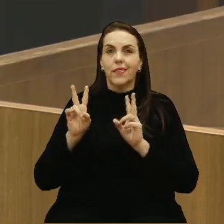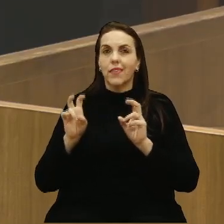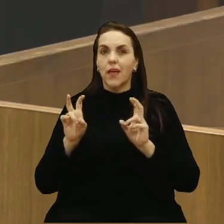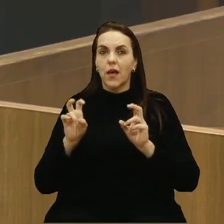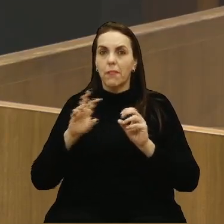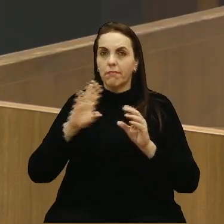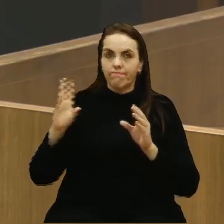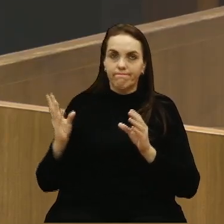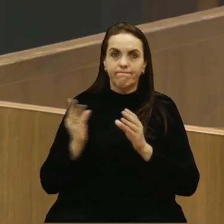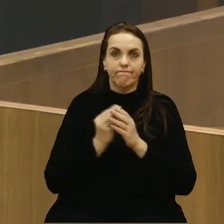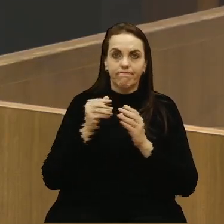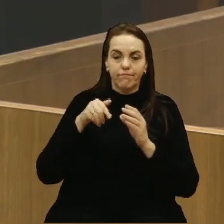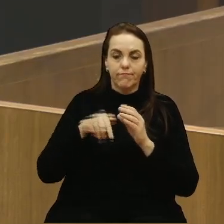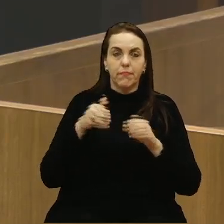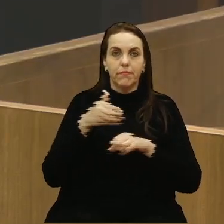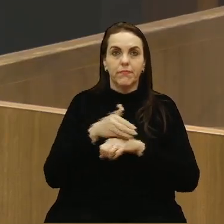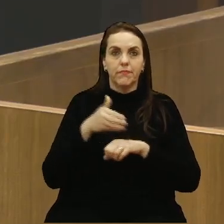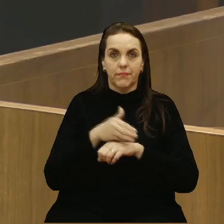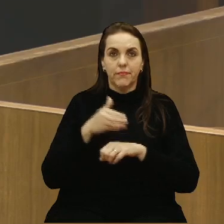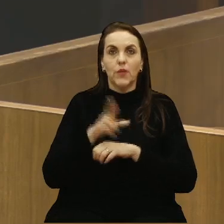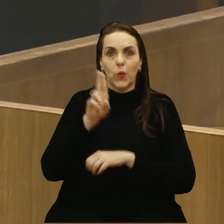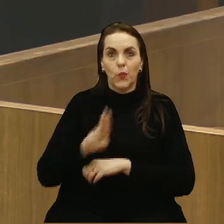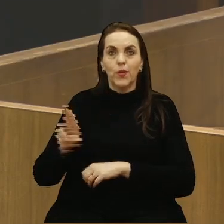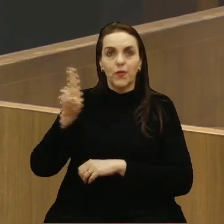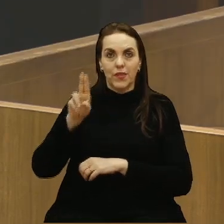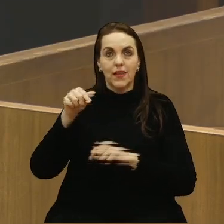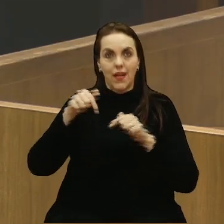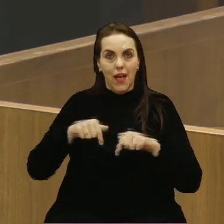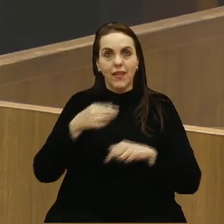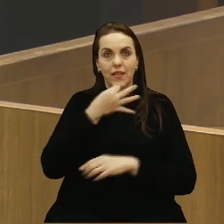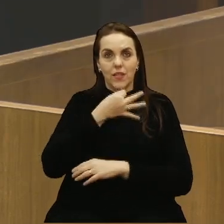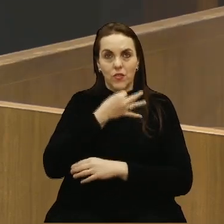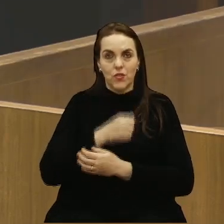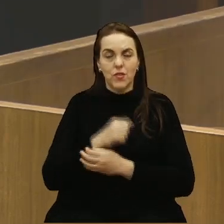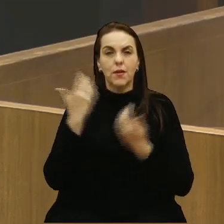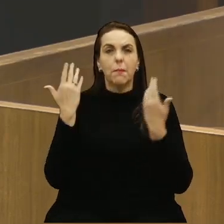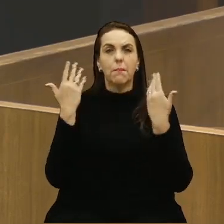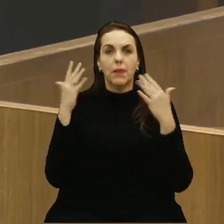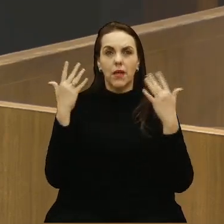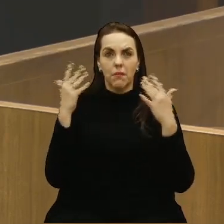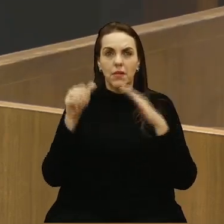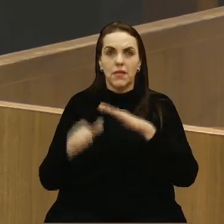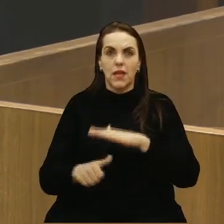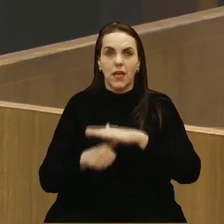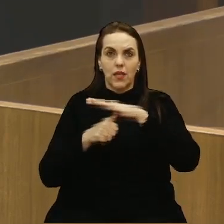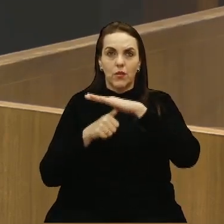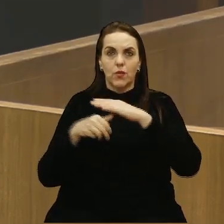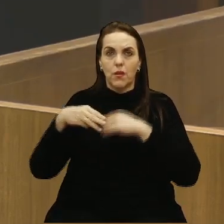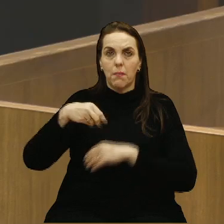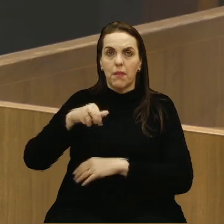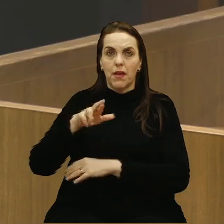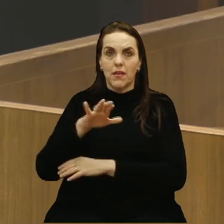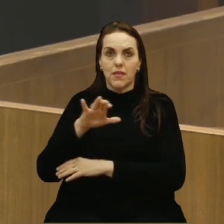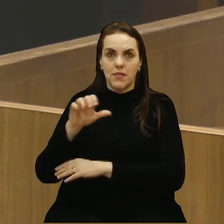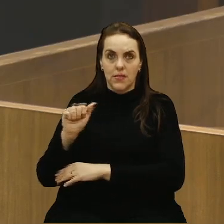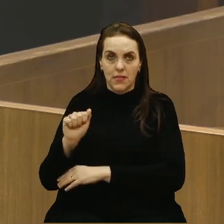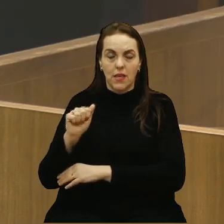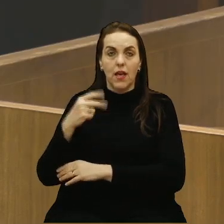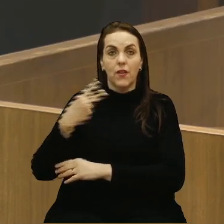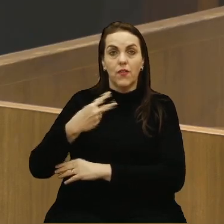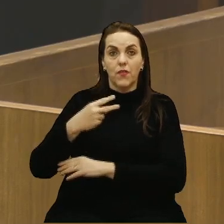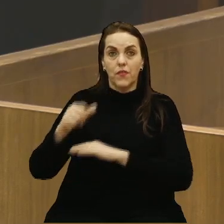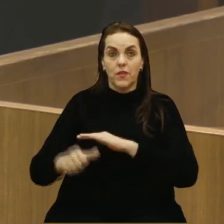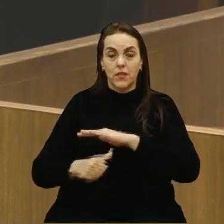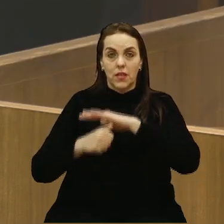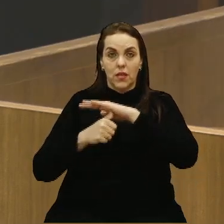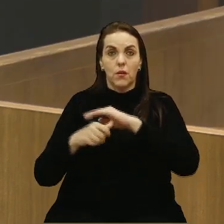implementação da universidade aqui na nossa cidade. Queria começar parabenizando a reitora Márcia Barbosa e o vice-reitor